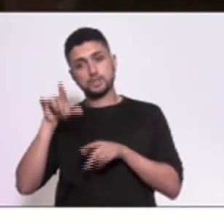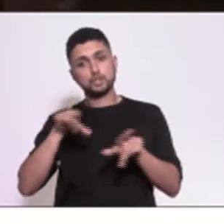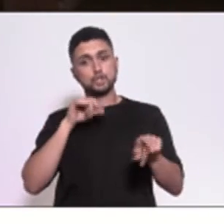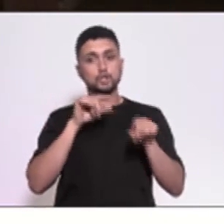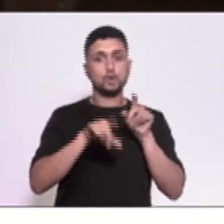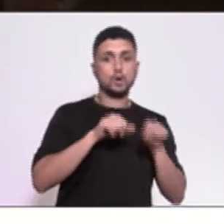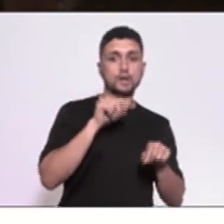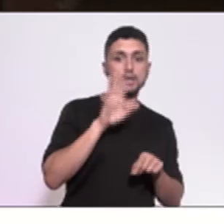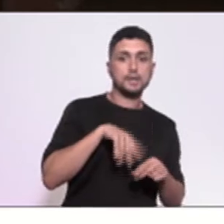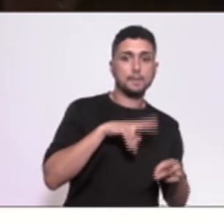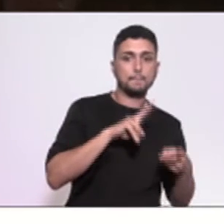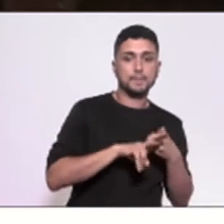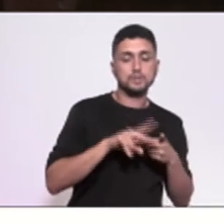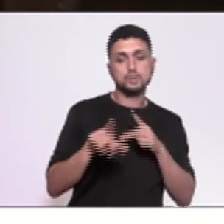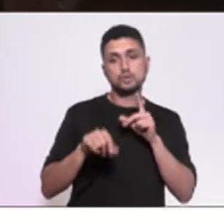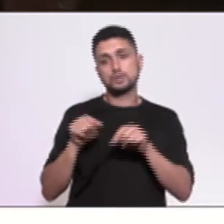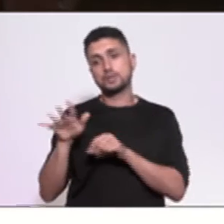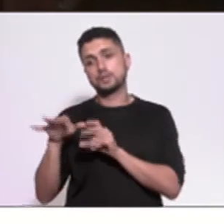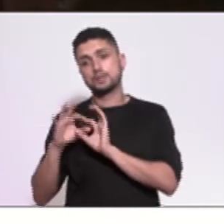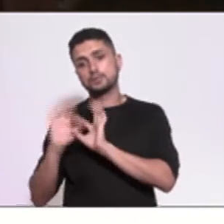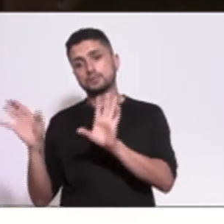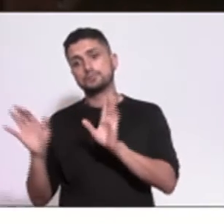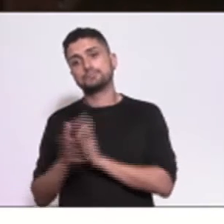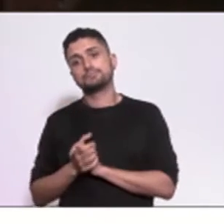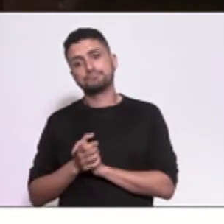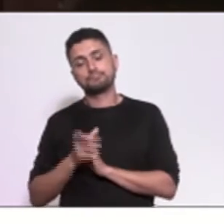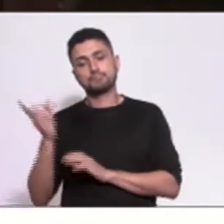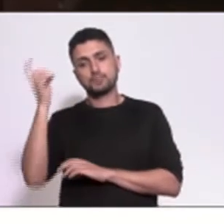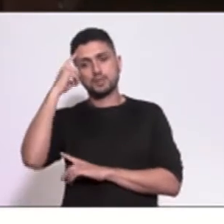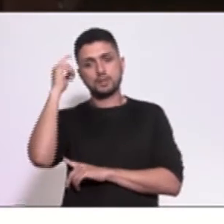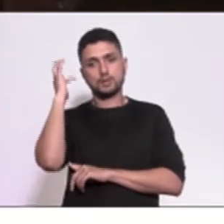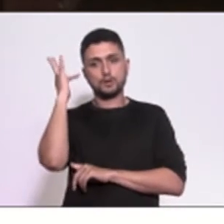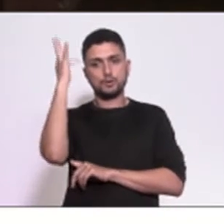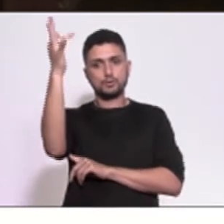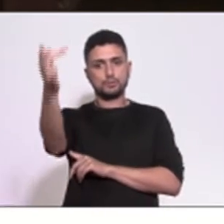preso. E pensou-se certamente que no futuro